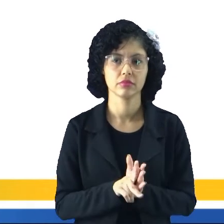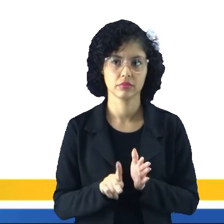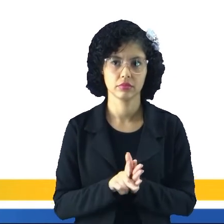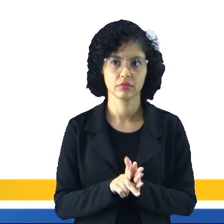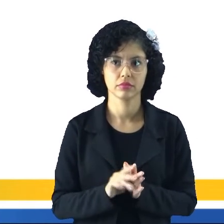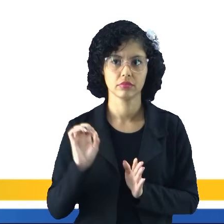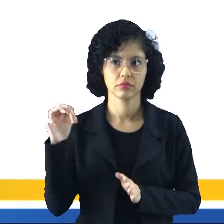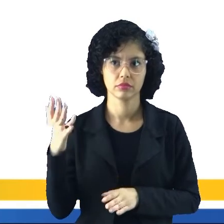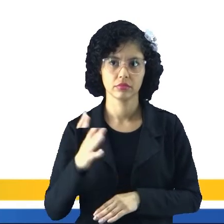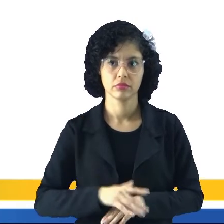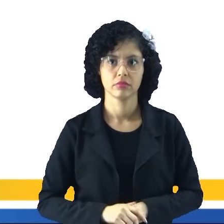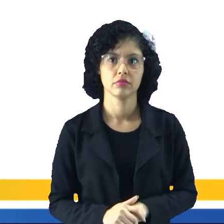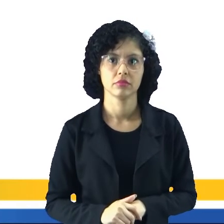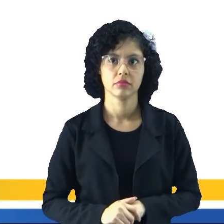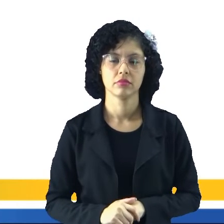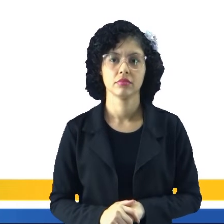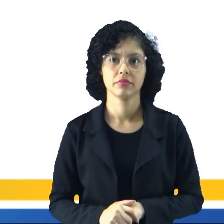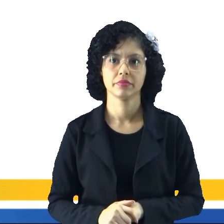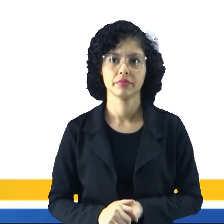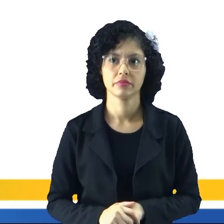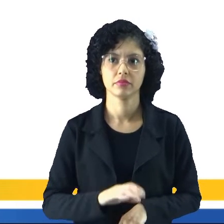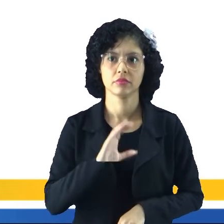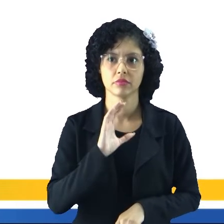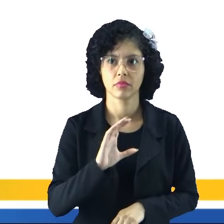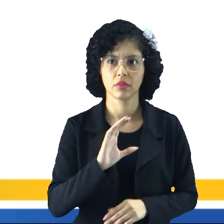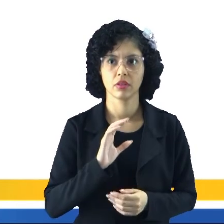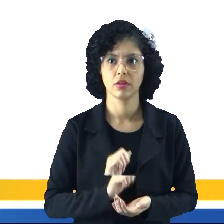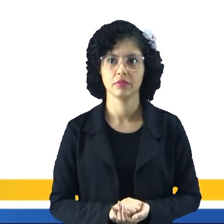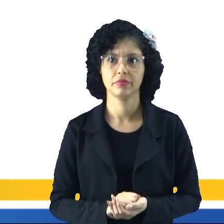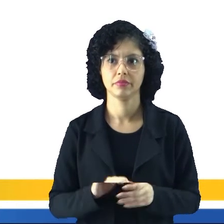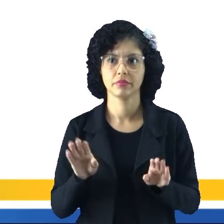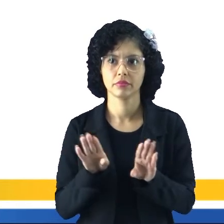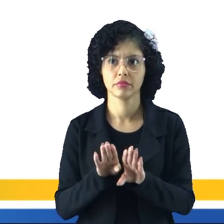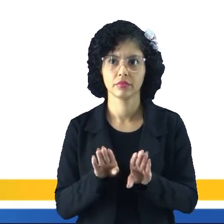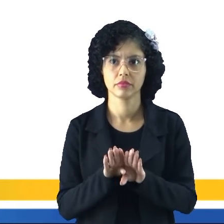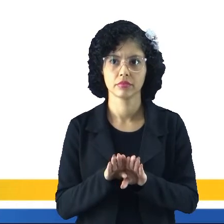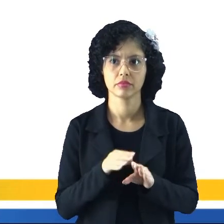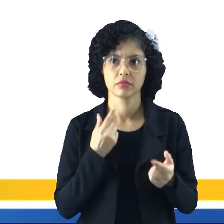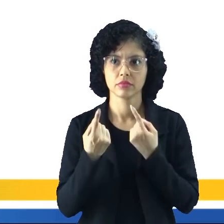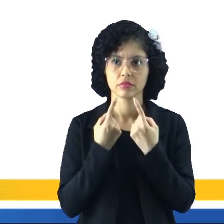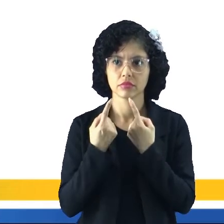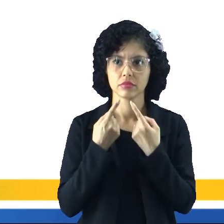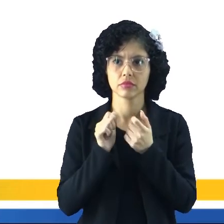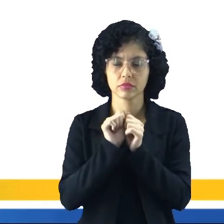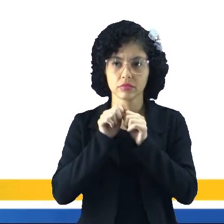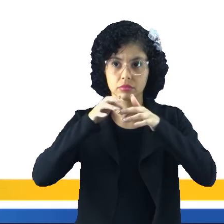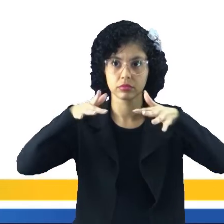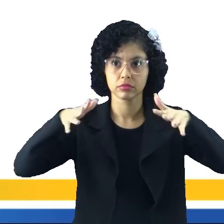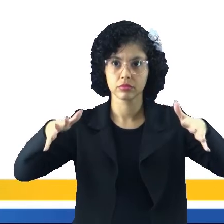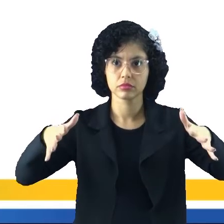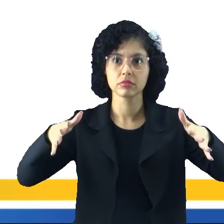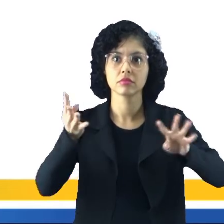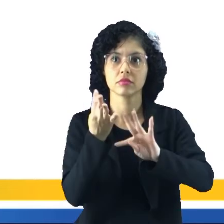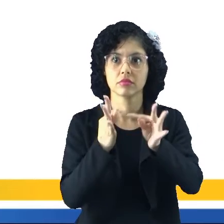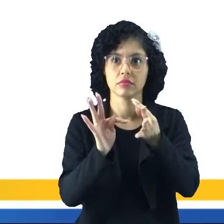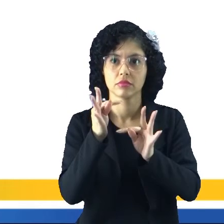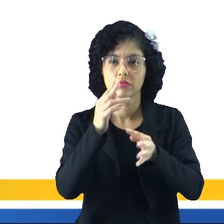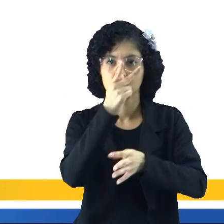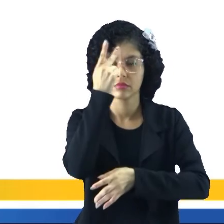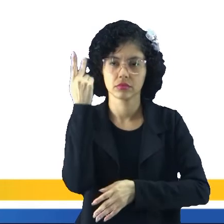causado por isso. Letra C, forma como a tecnologia ampliou a comunicação e interação entre as